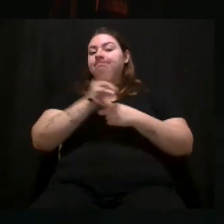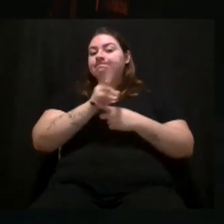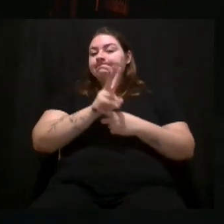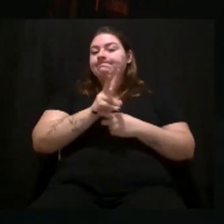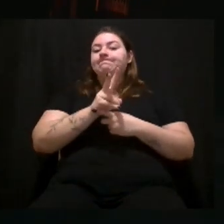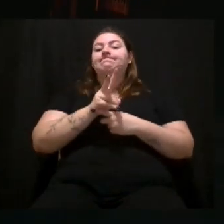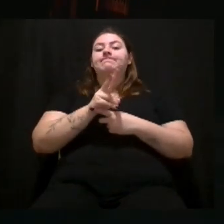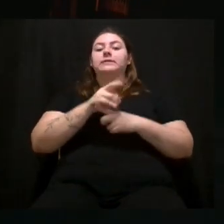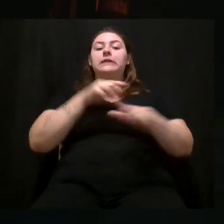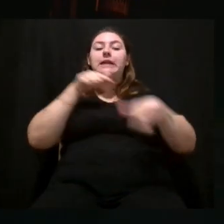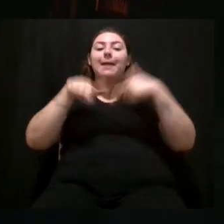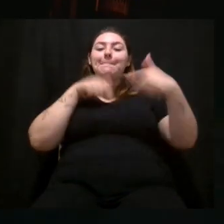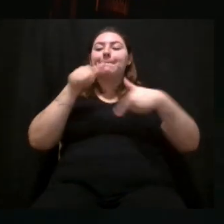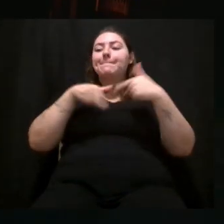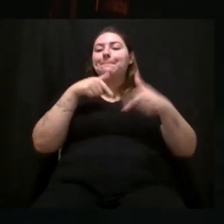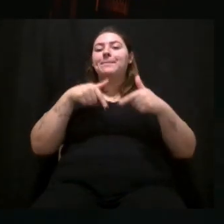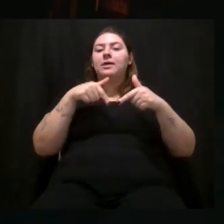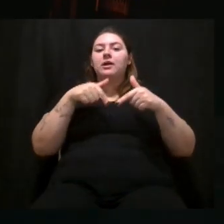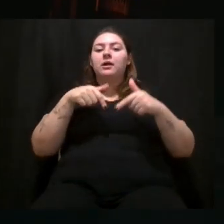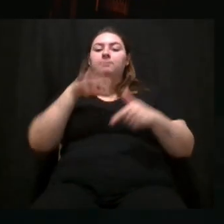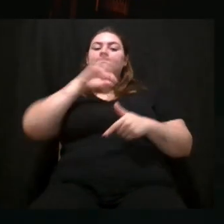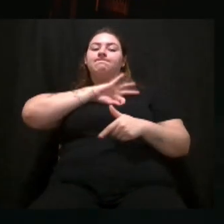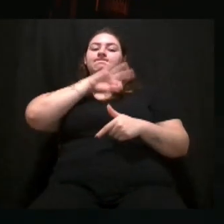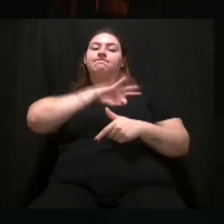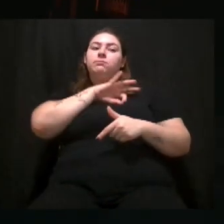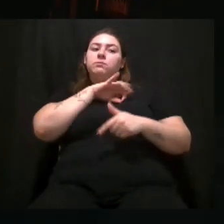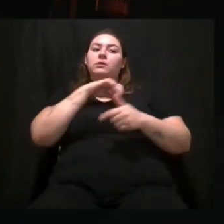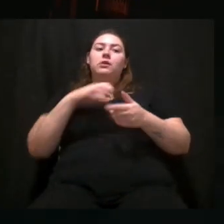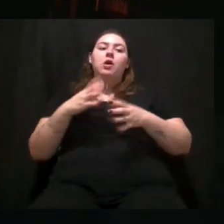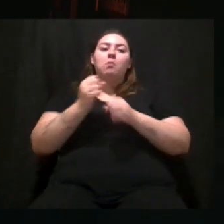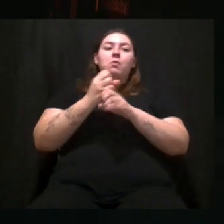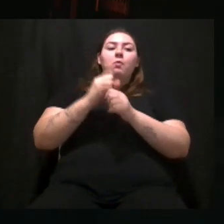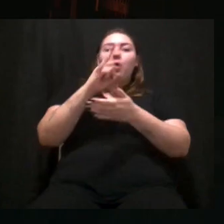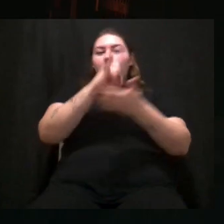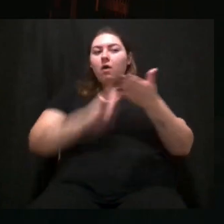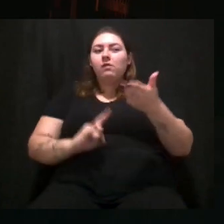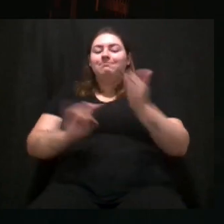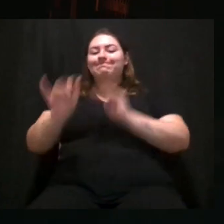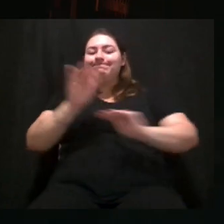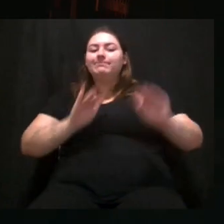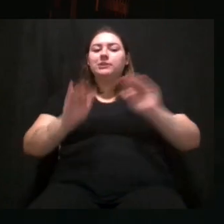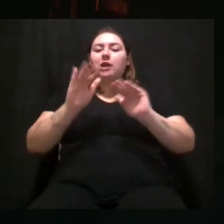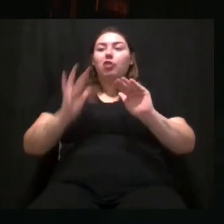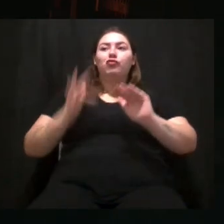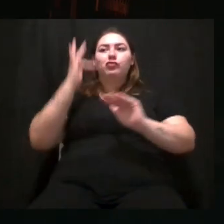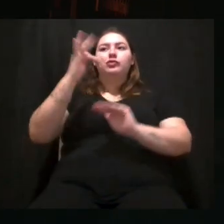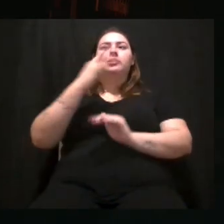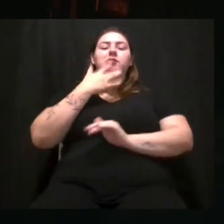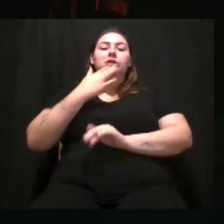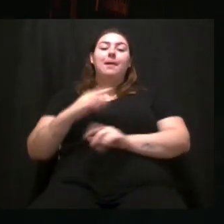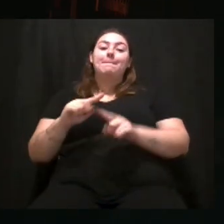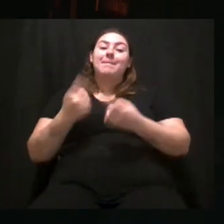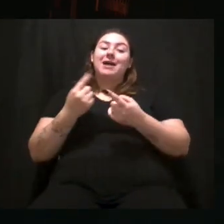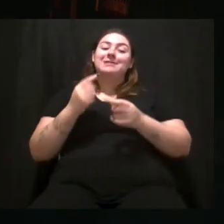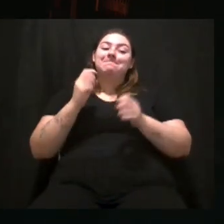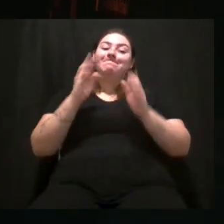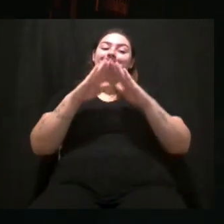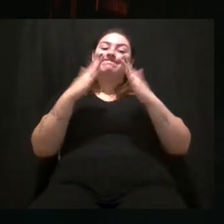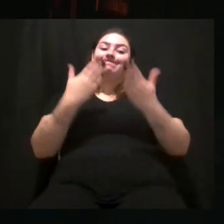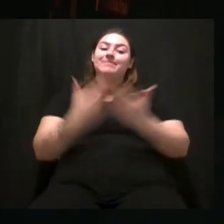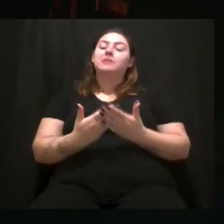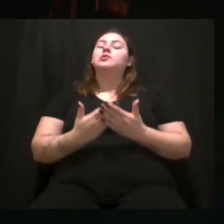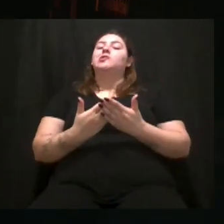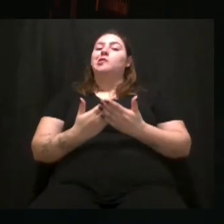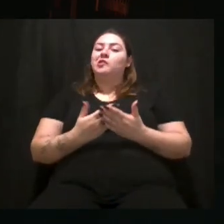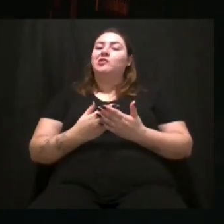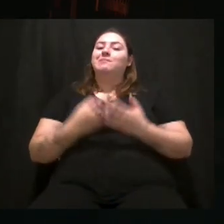da família, faz escolhas pensando no futuro das nossas crianças. Mas a realidade é que frequentar uma escola considerada excelente vai muito além do